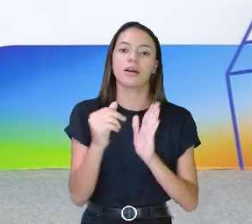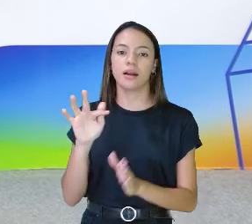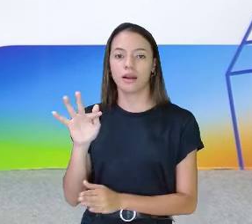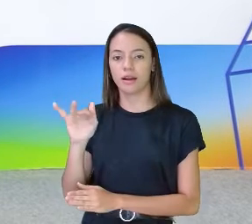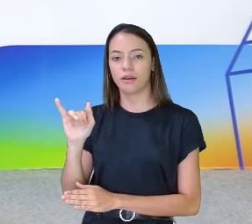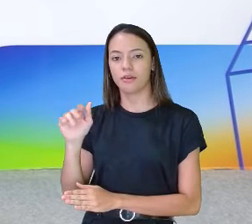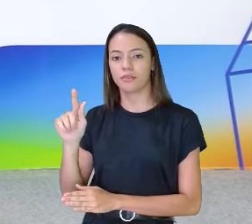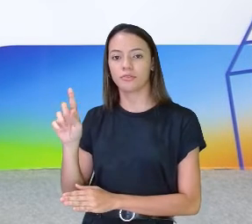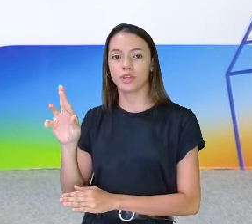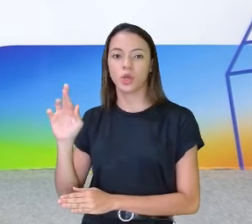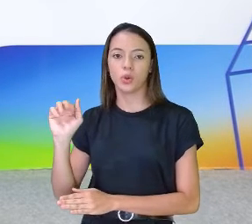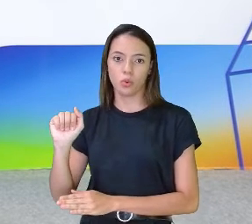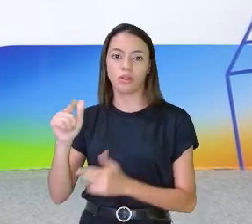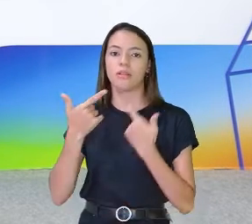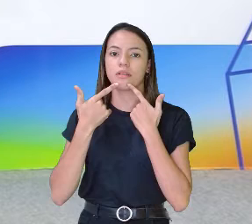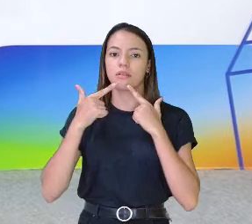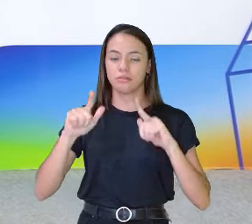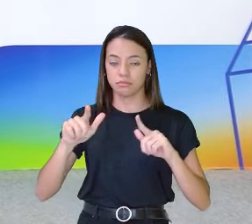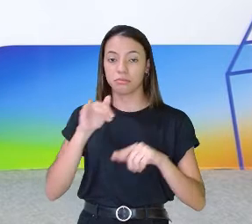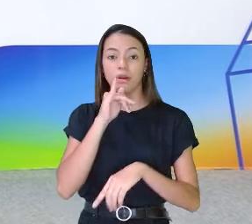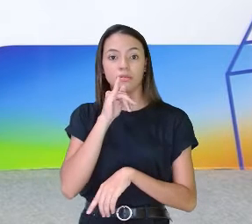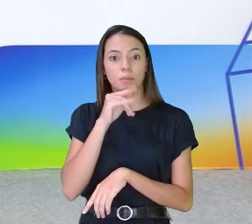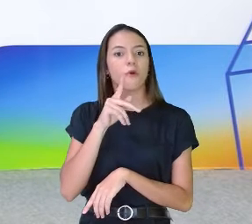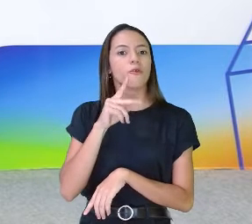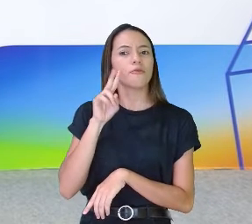Se você ouvir alguém falar assim, você não vai